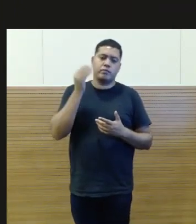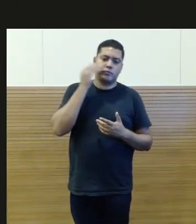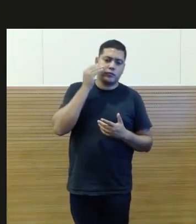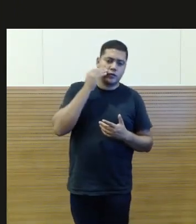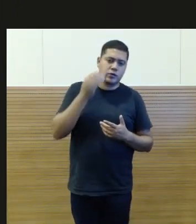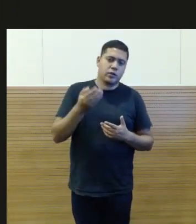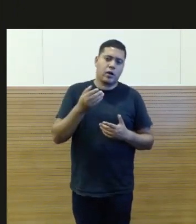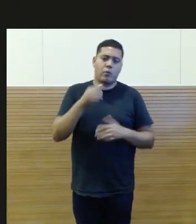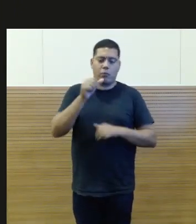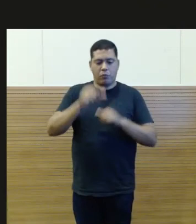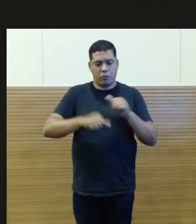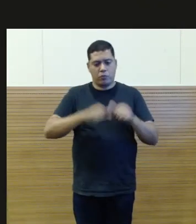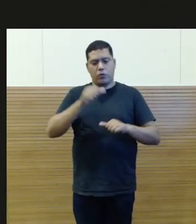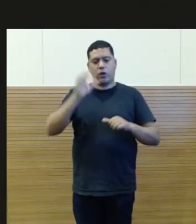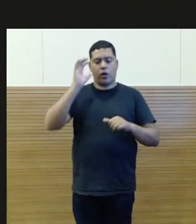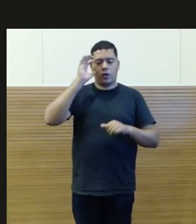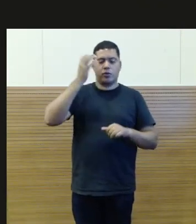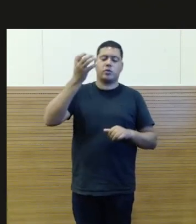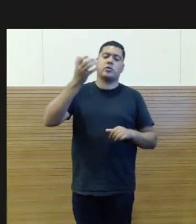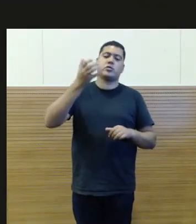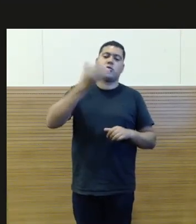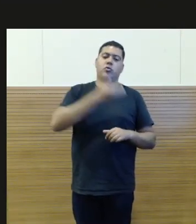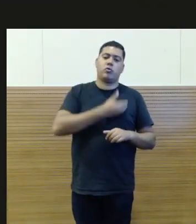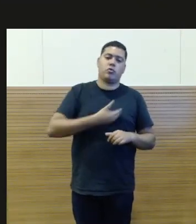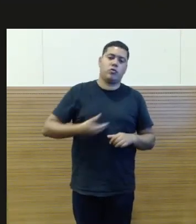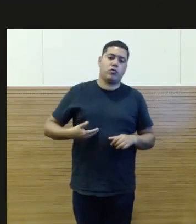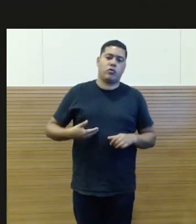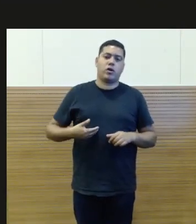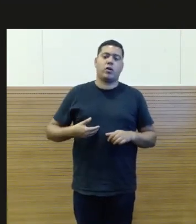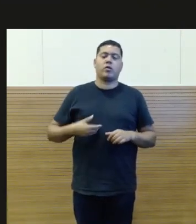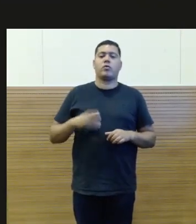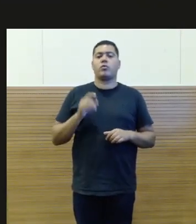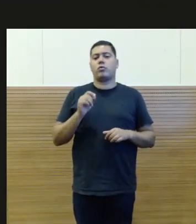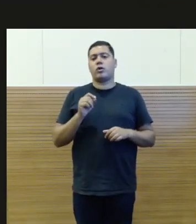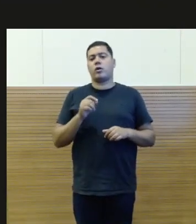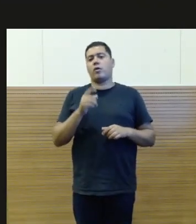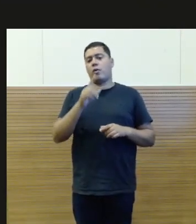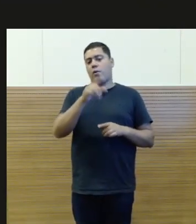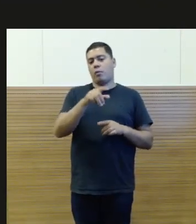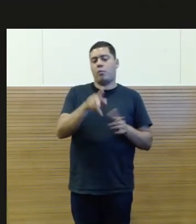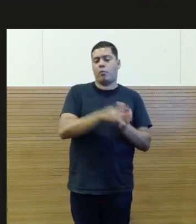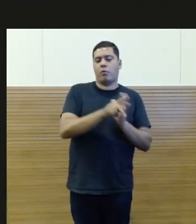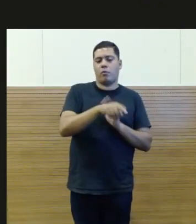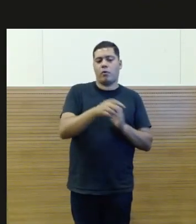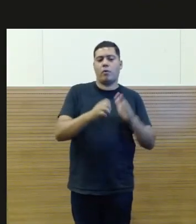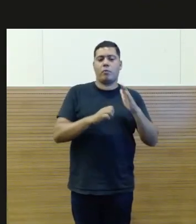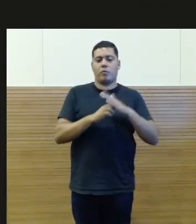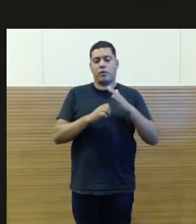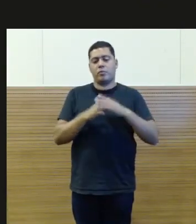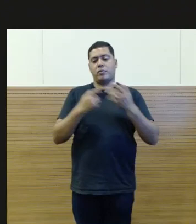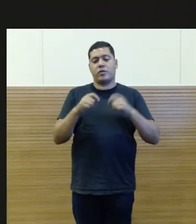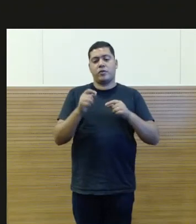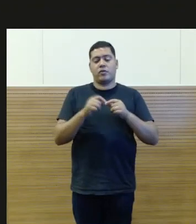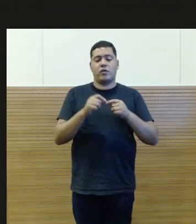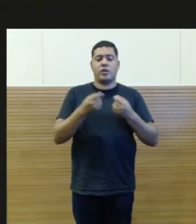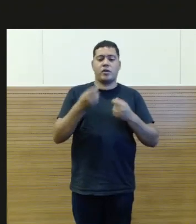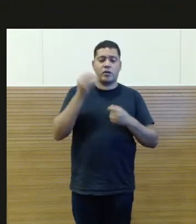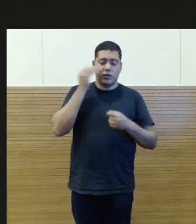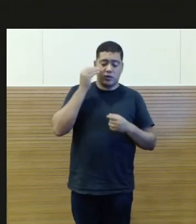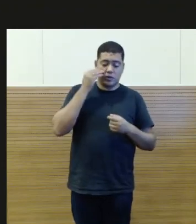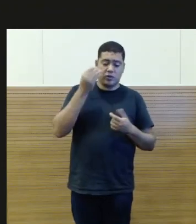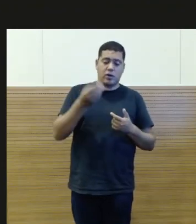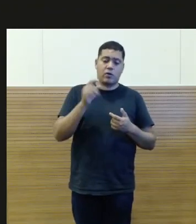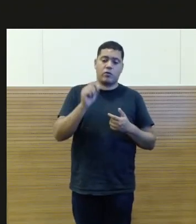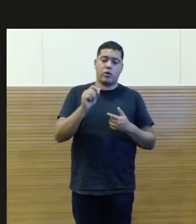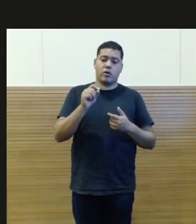tentar mudar a decisão dos governos em favor das empresas, elas vão ser feitas justamente para tentar